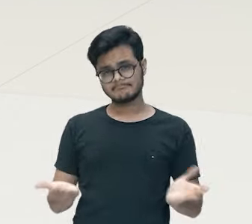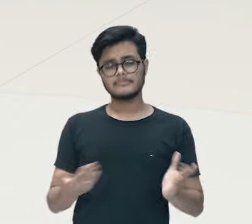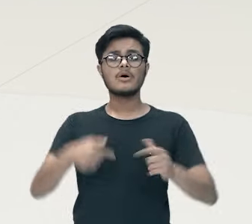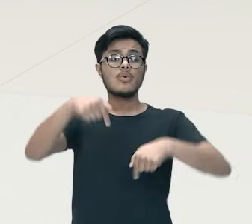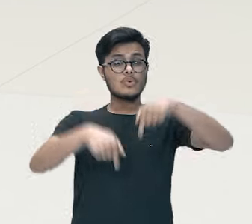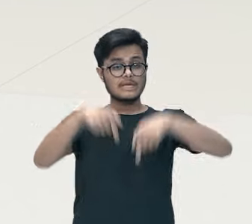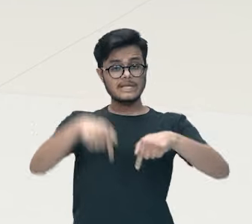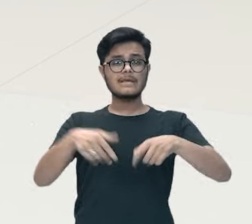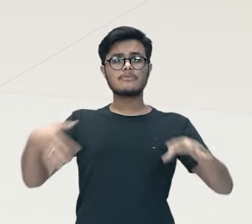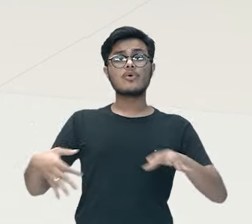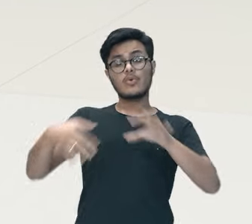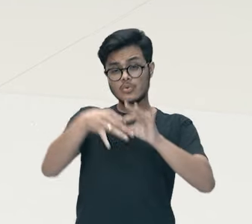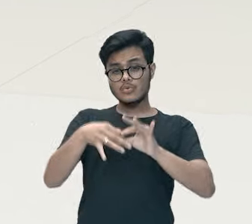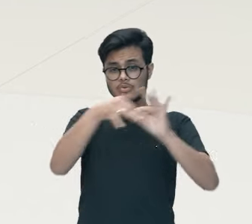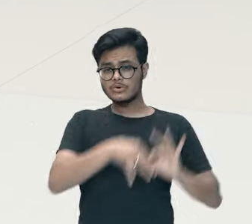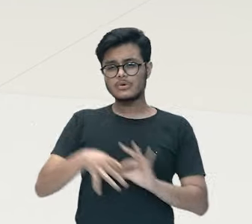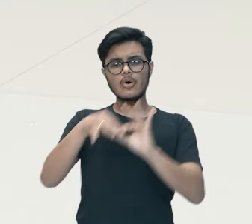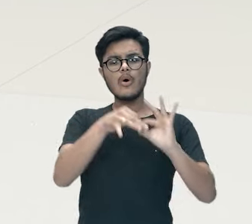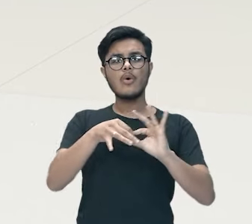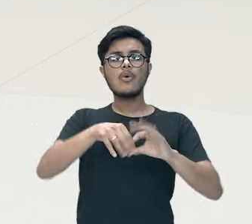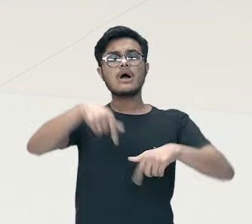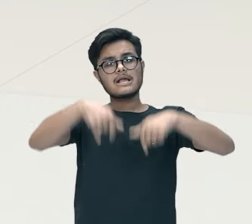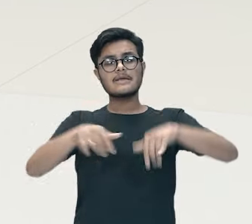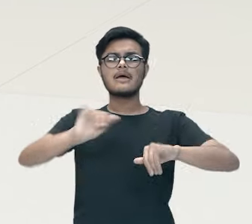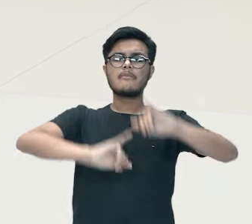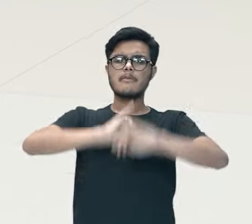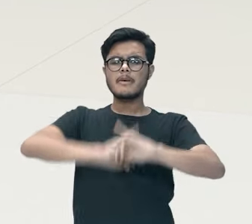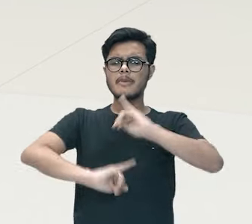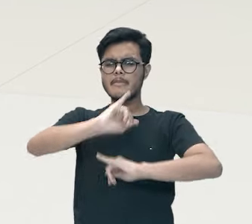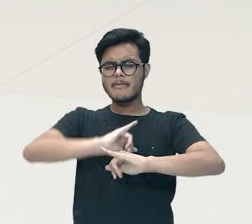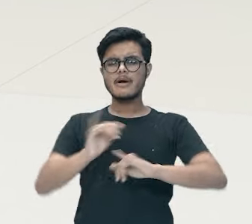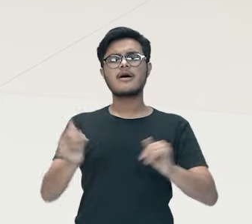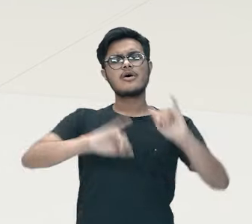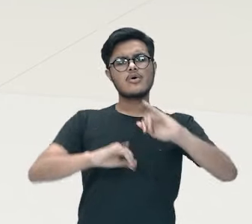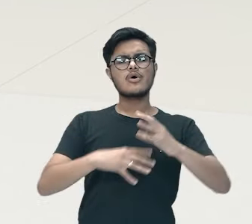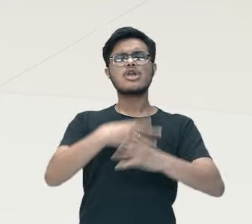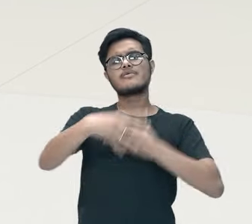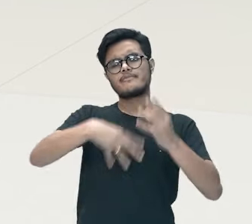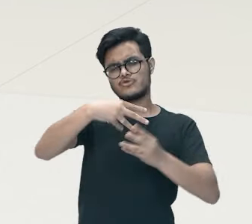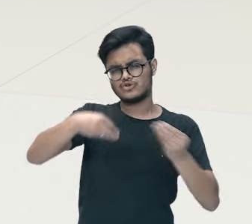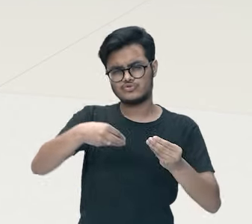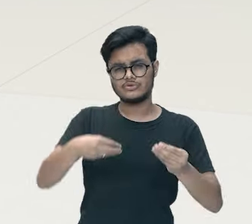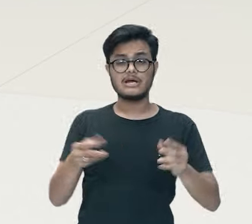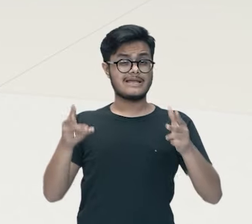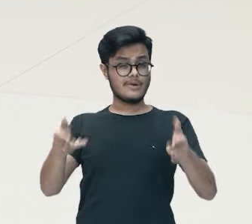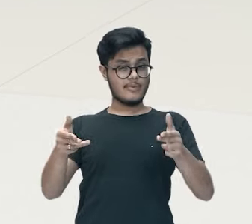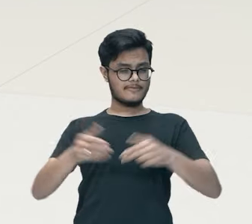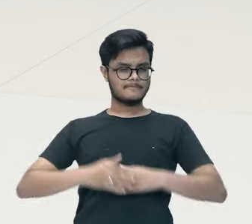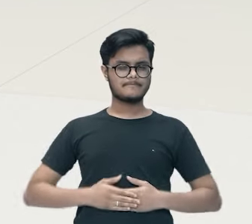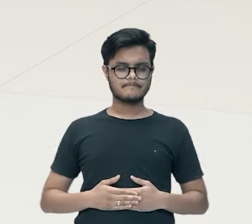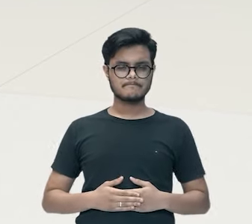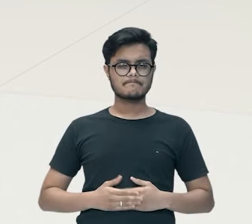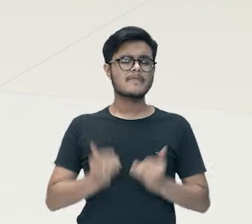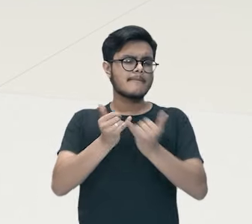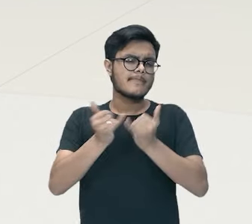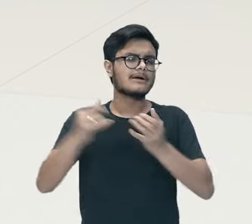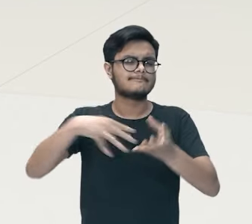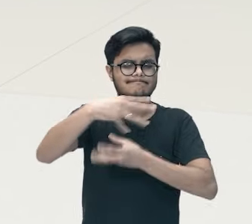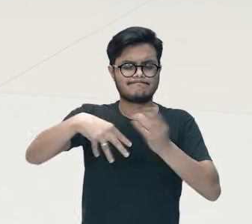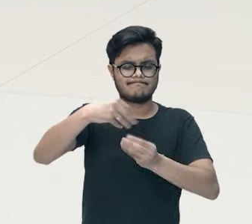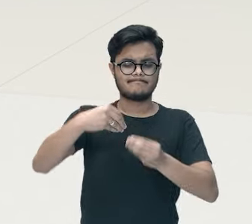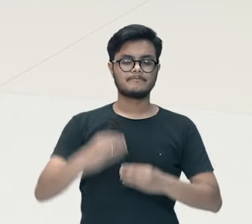o agrupamento de substâncias que possuem propriedades semelhantes, tá? Então, observou-se,